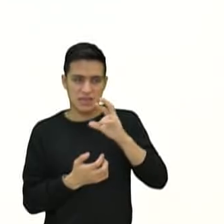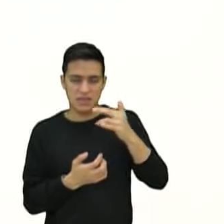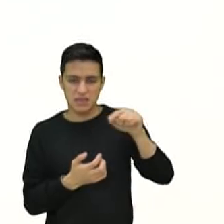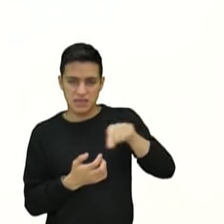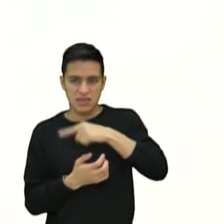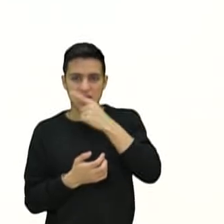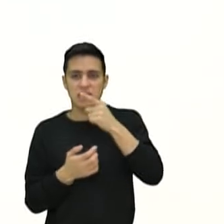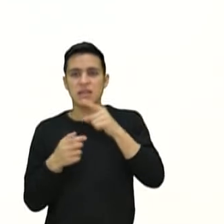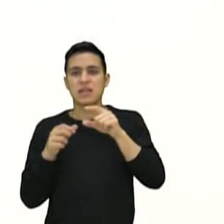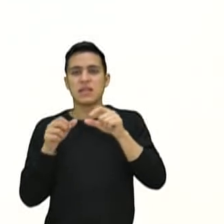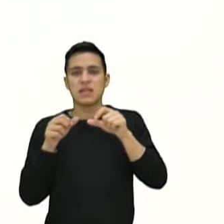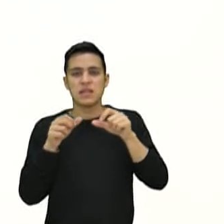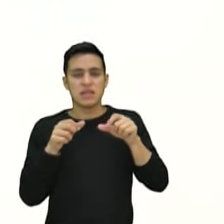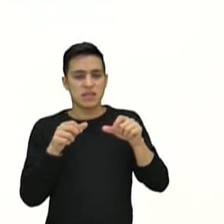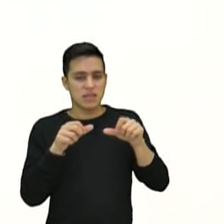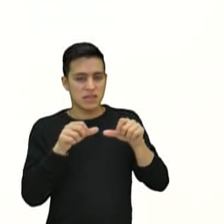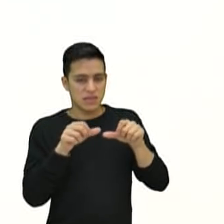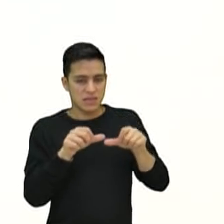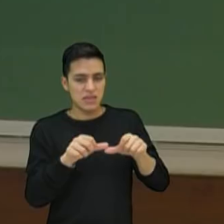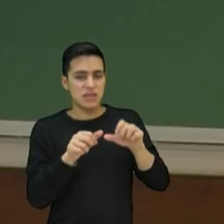descrição, estátua,